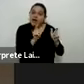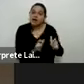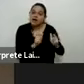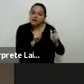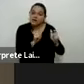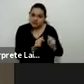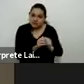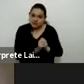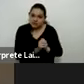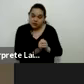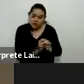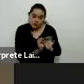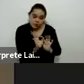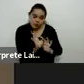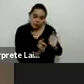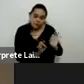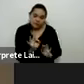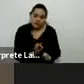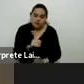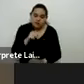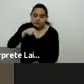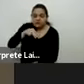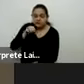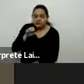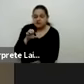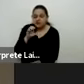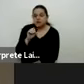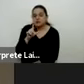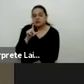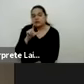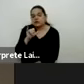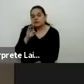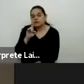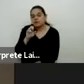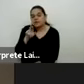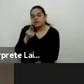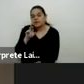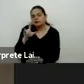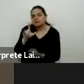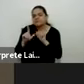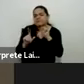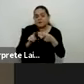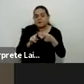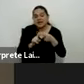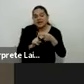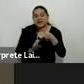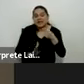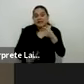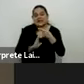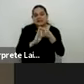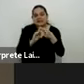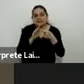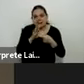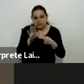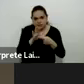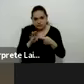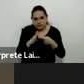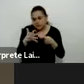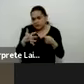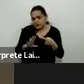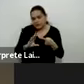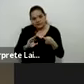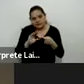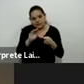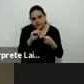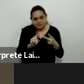do projeto neoliberal como um todo. Quais são os fundamentos? Teto de gasto ele não quer mexer. Ele não quer mexer